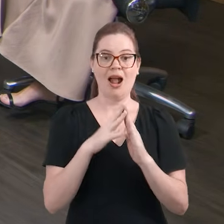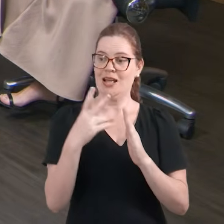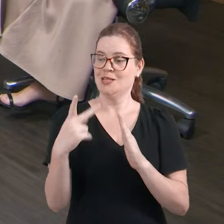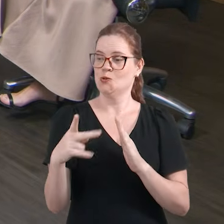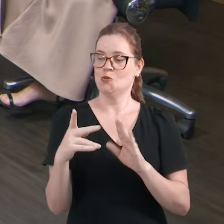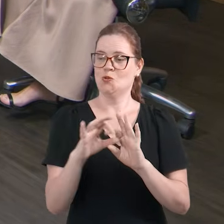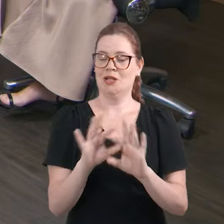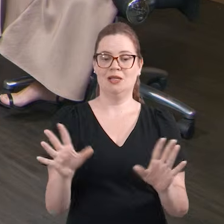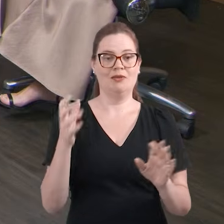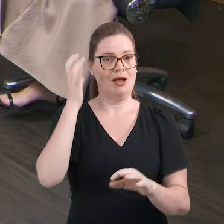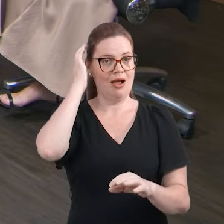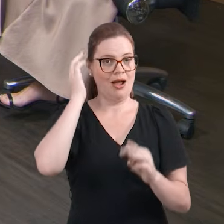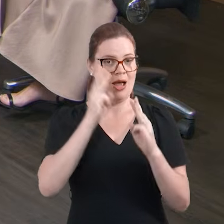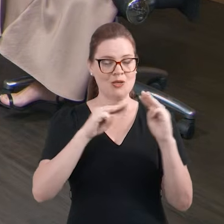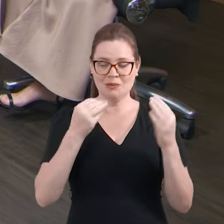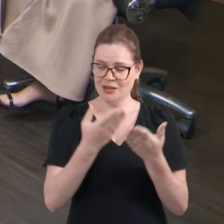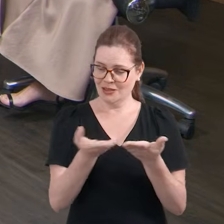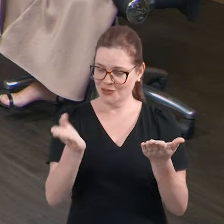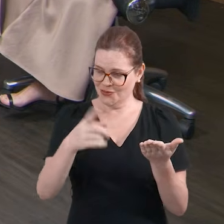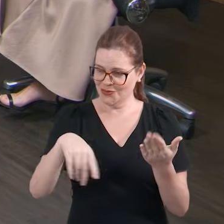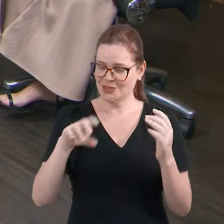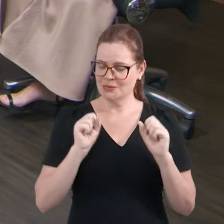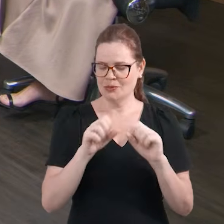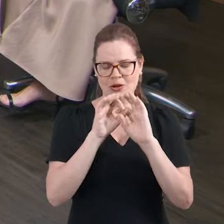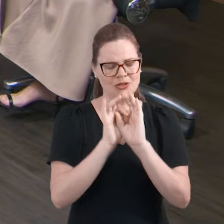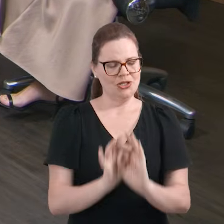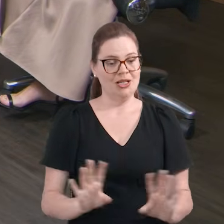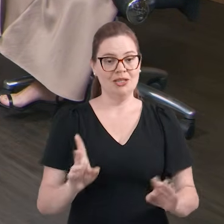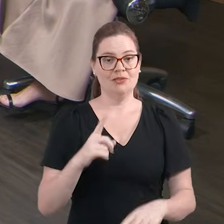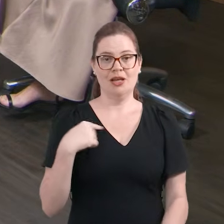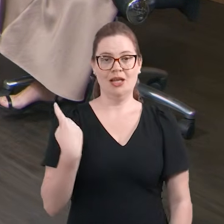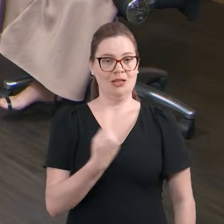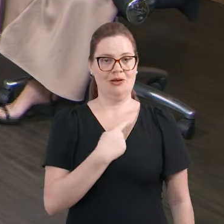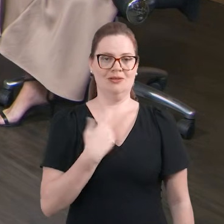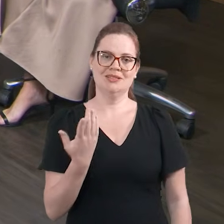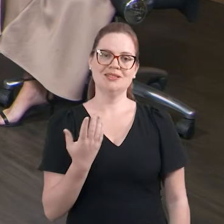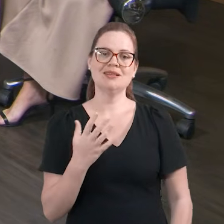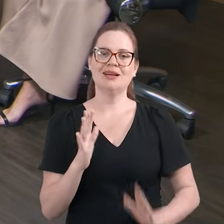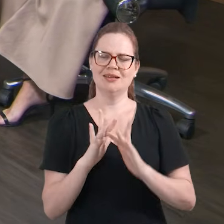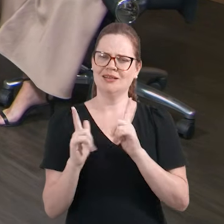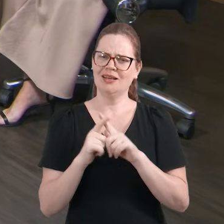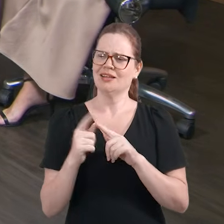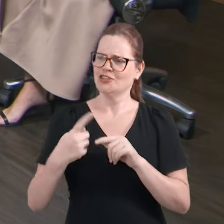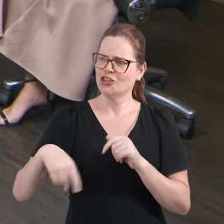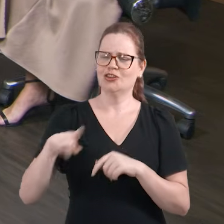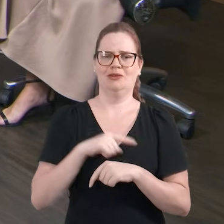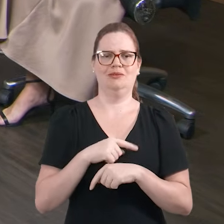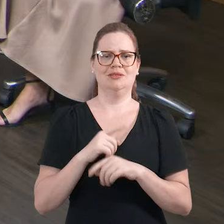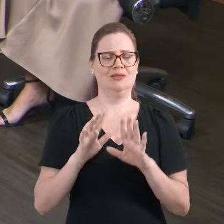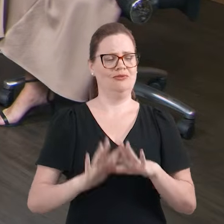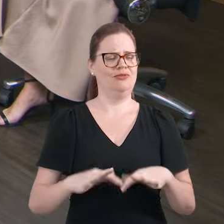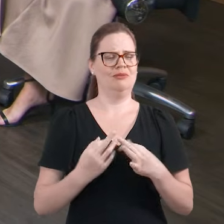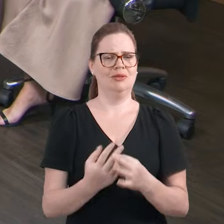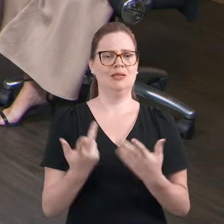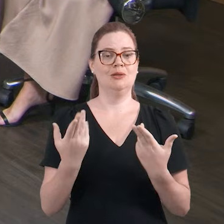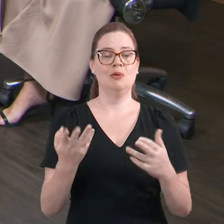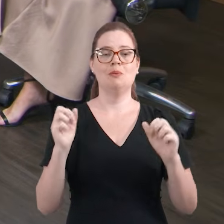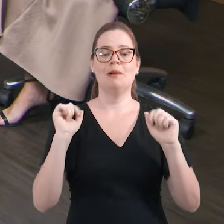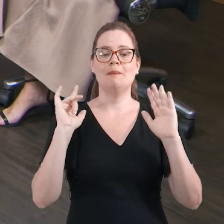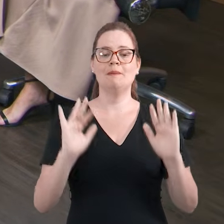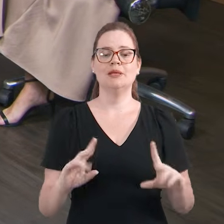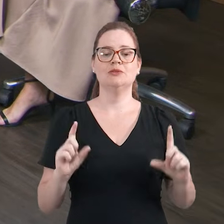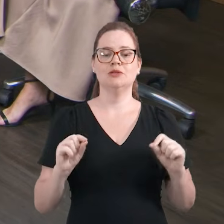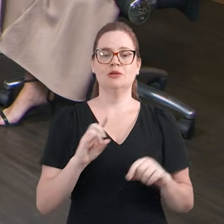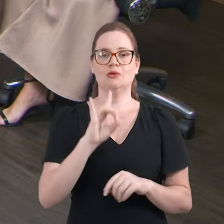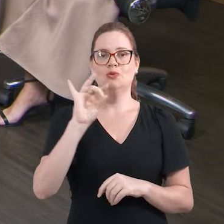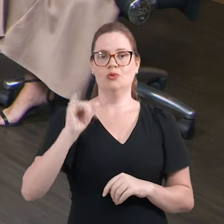vocês, a Rádio Manainha de vocês, entendeu? É nossa, é da obra. Amém. Né? E há uma bênção grande, é que um